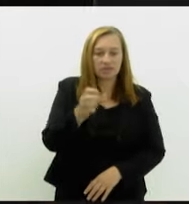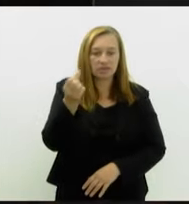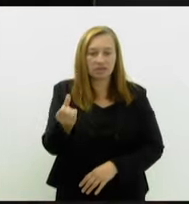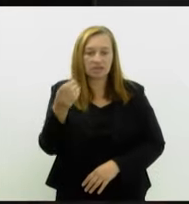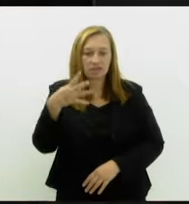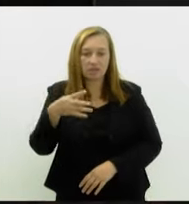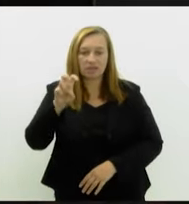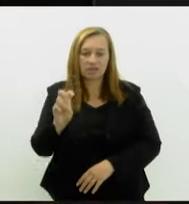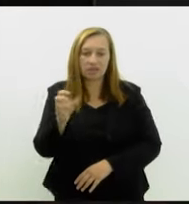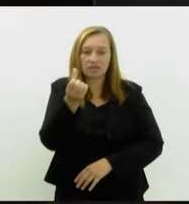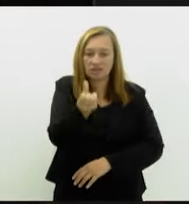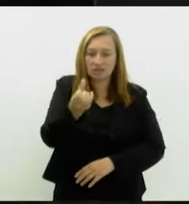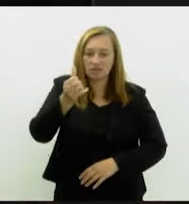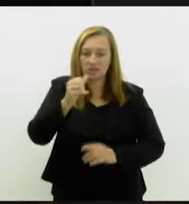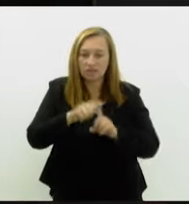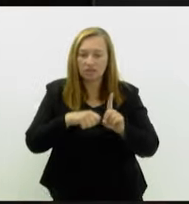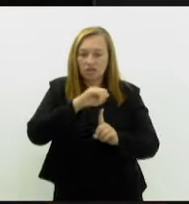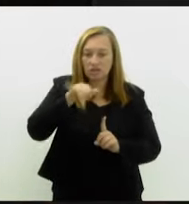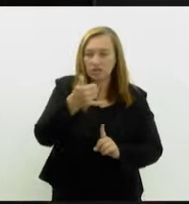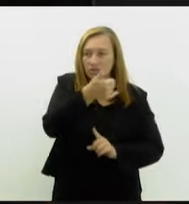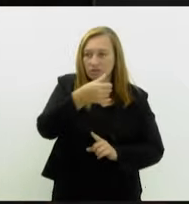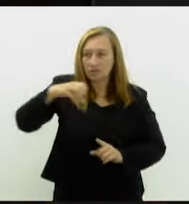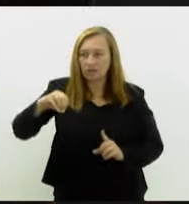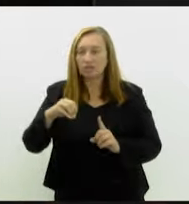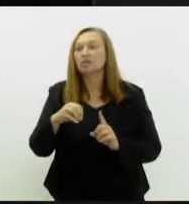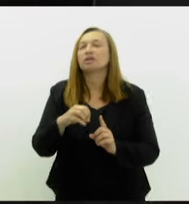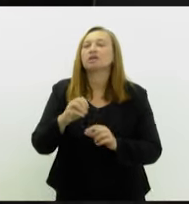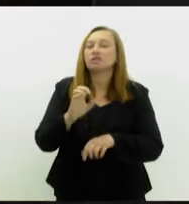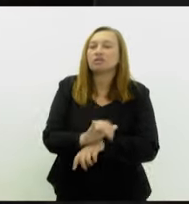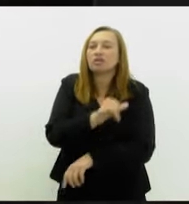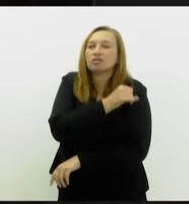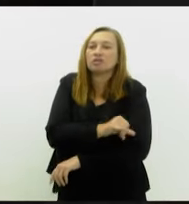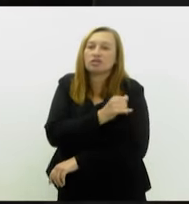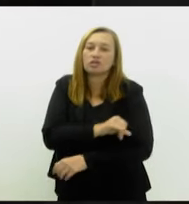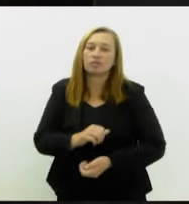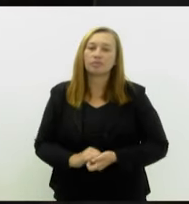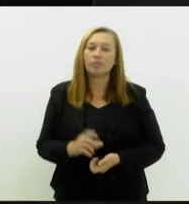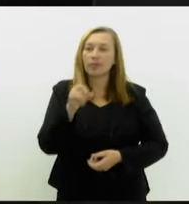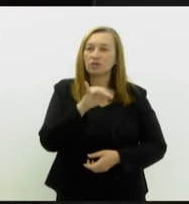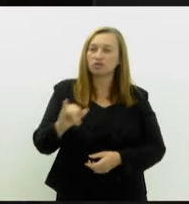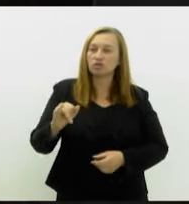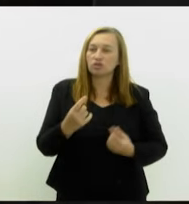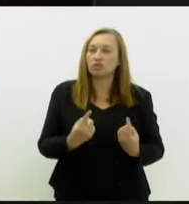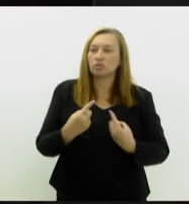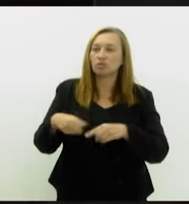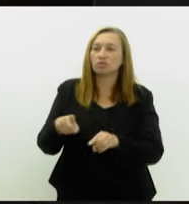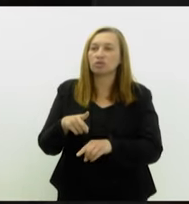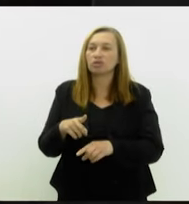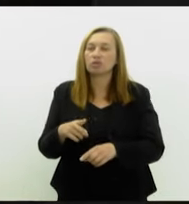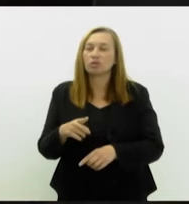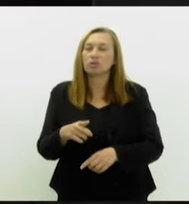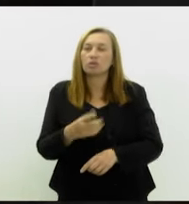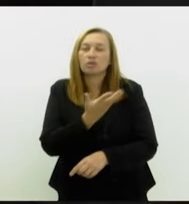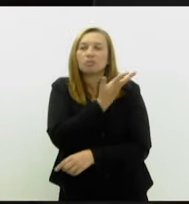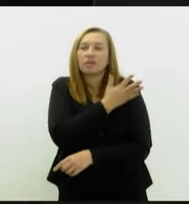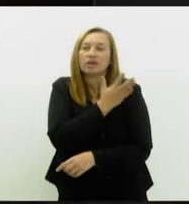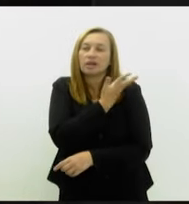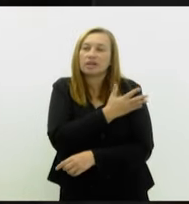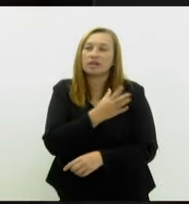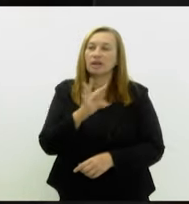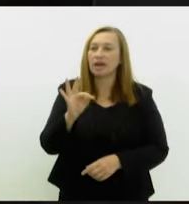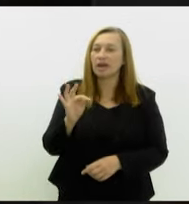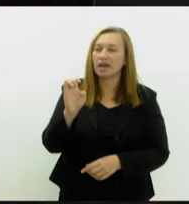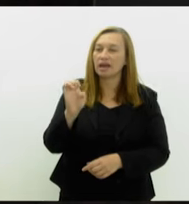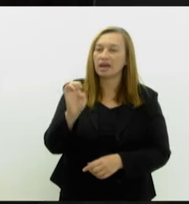5.646 de 6 de janeiro de 2010 para instituir no calendário oficial do Estado do Rio de Janeiro o Dia do Combate ao Preconceito do Etarismo no âmbito do